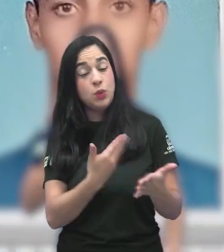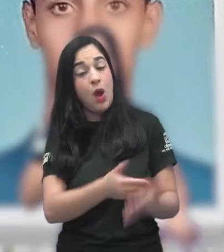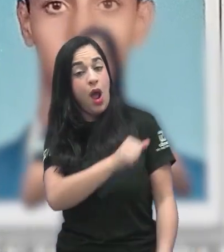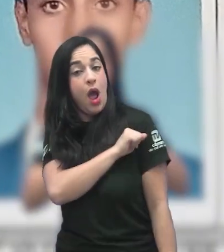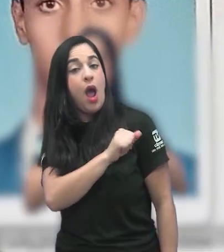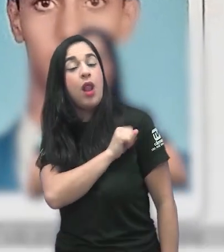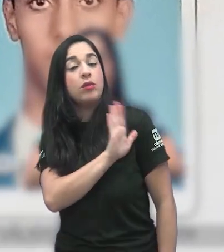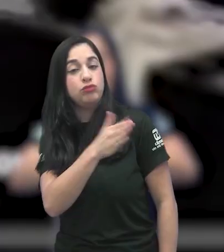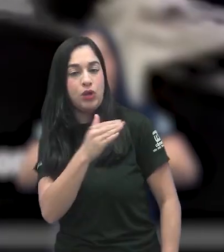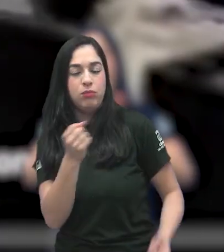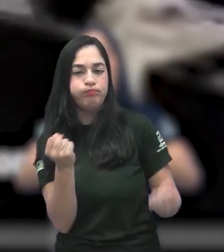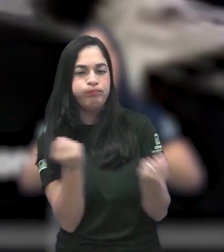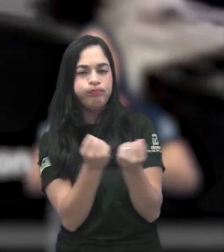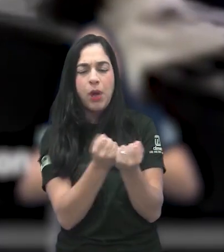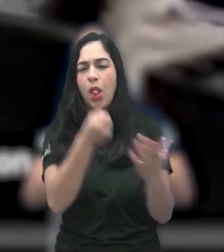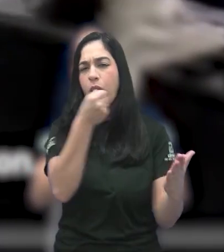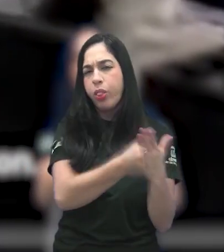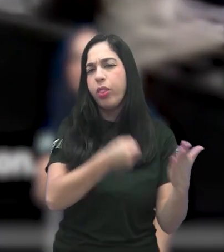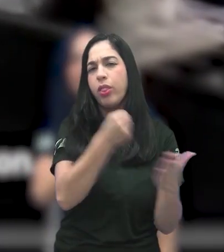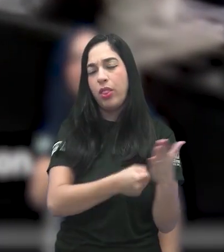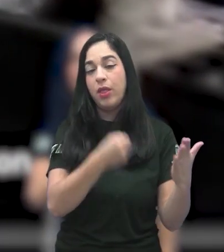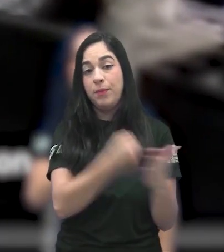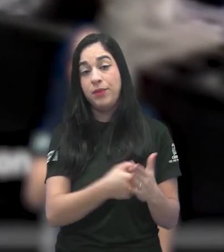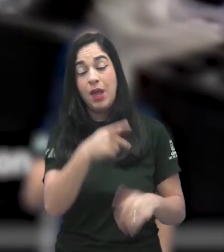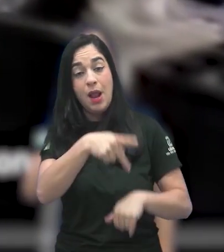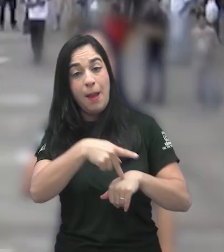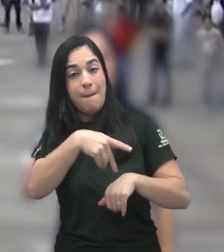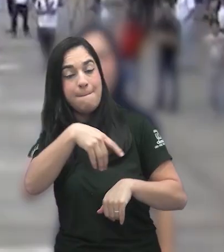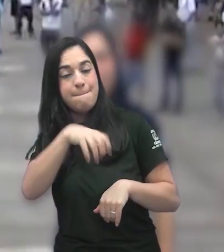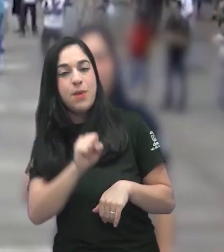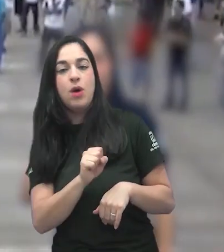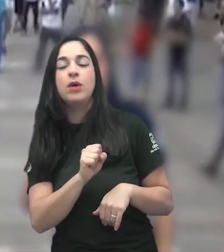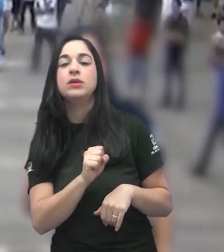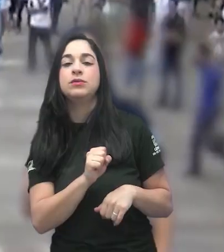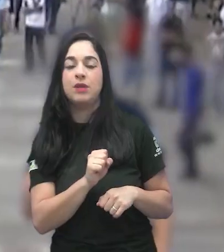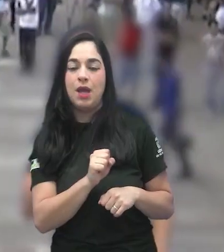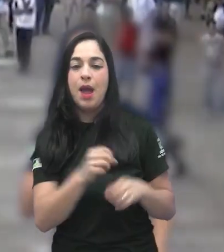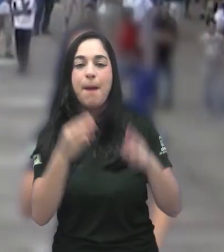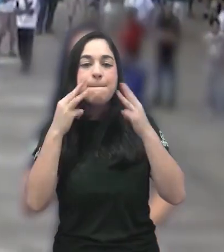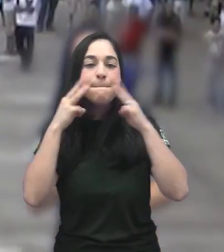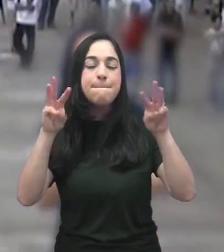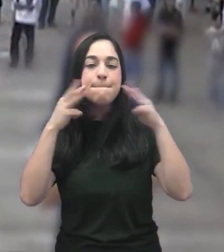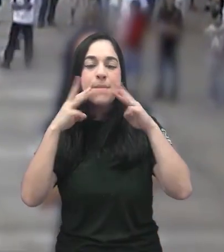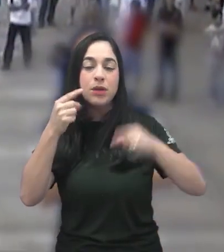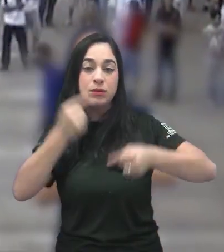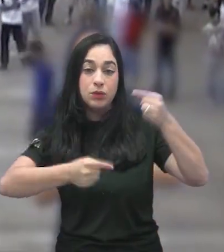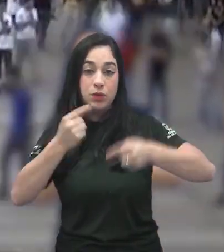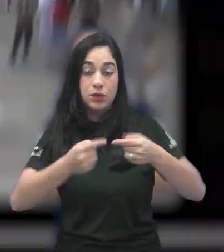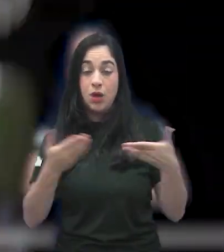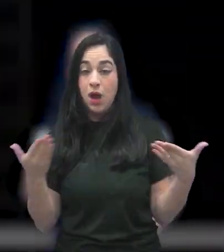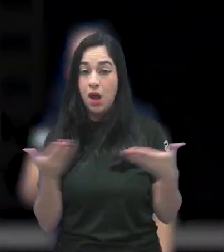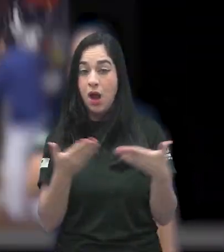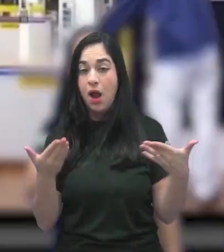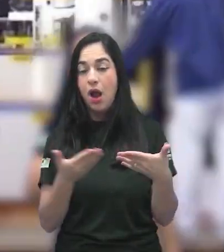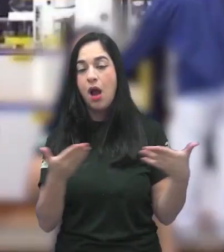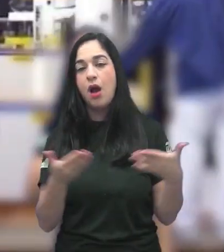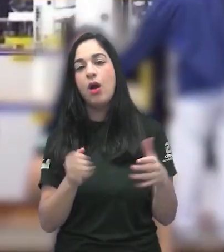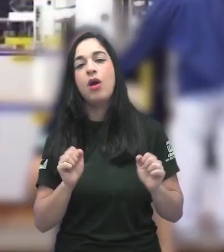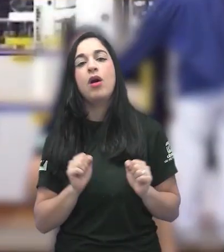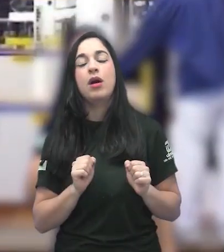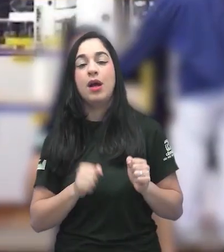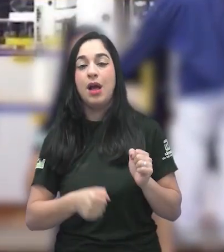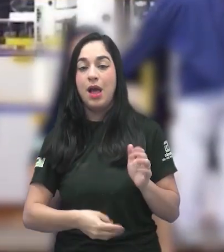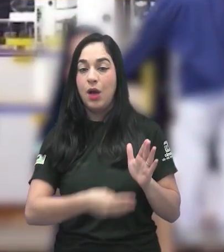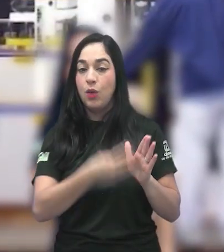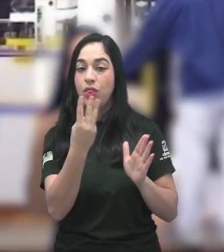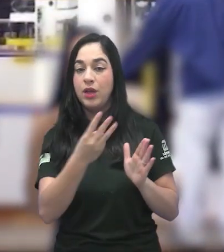Cláudio é formado em administração de empresas e economia sindical, com pós-graduação em comunicação e marketing